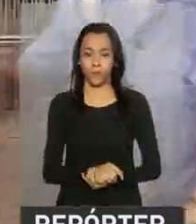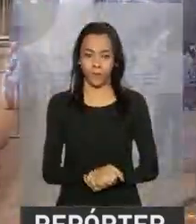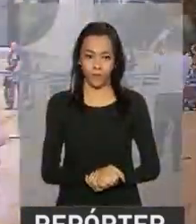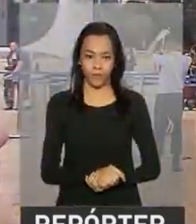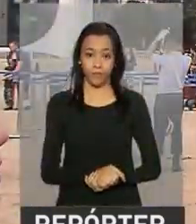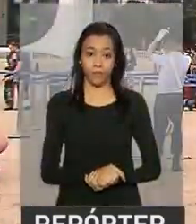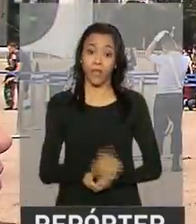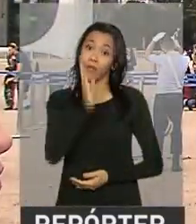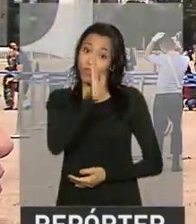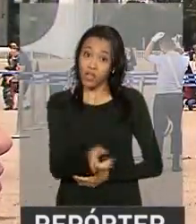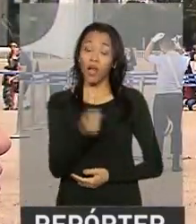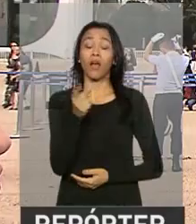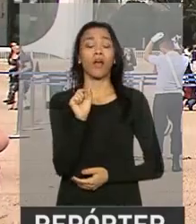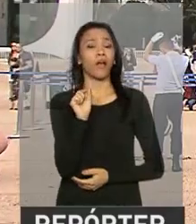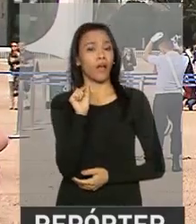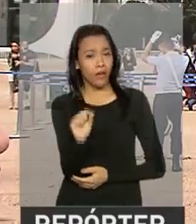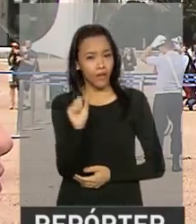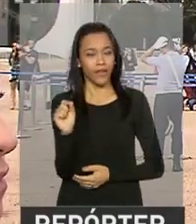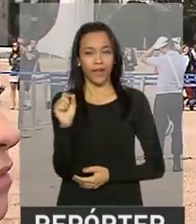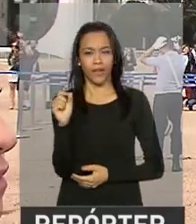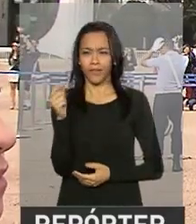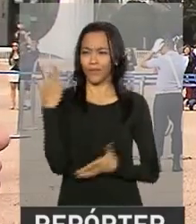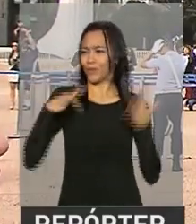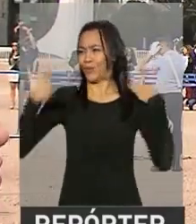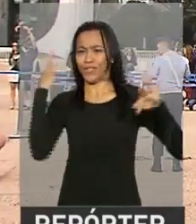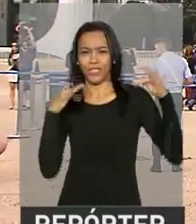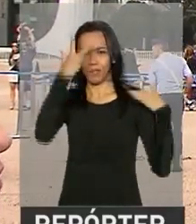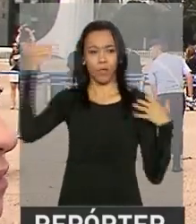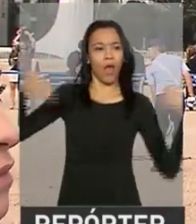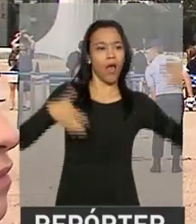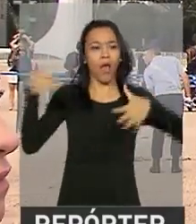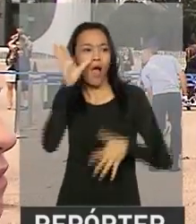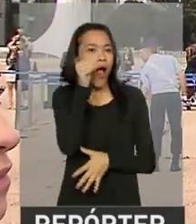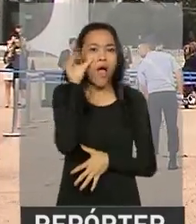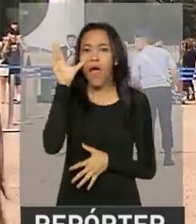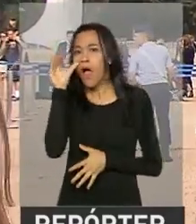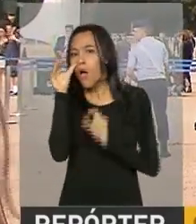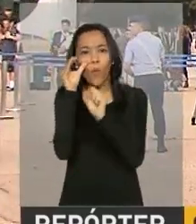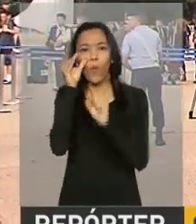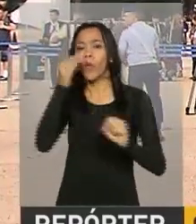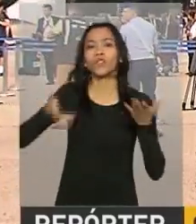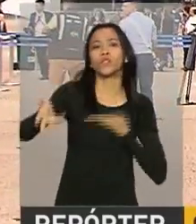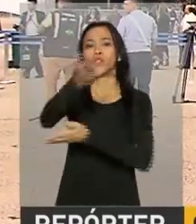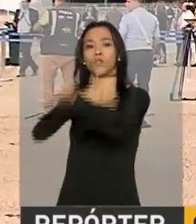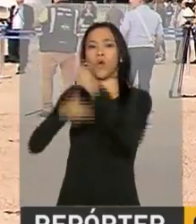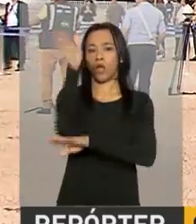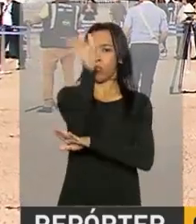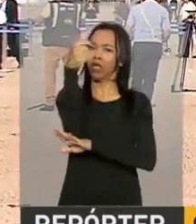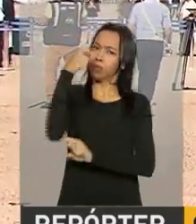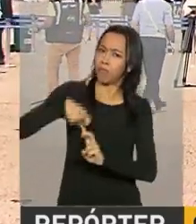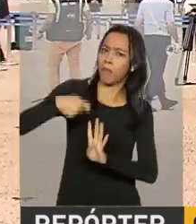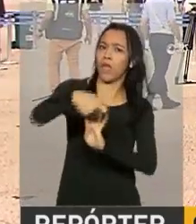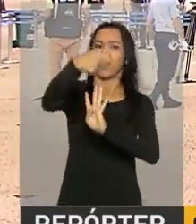Já se tornou um ponto até de atração turística essa troca da bandeira, que é realizada todo mês.